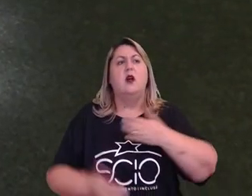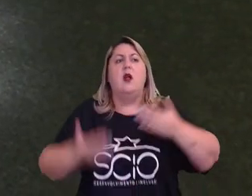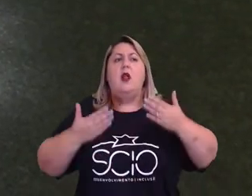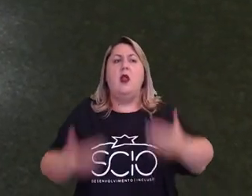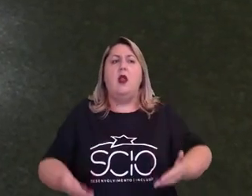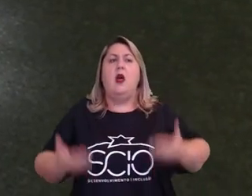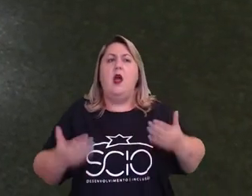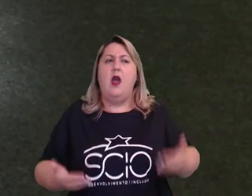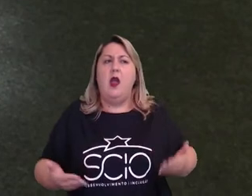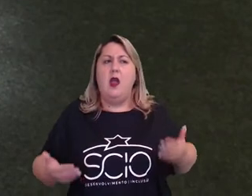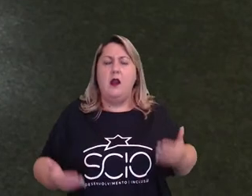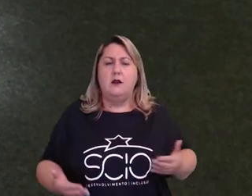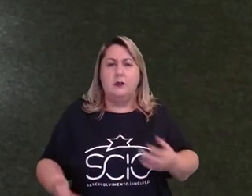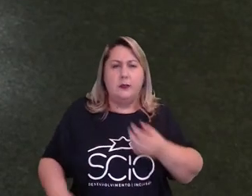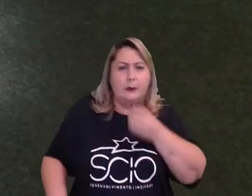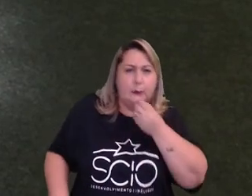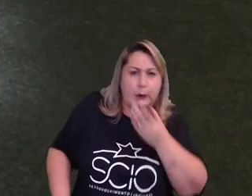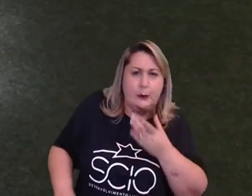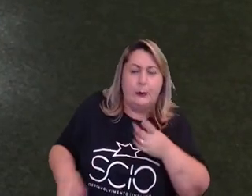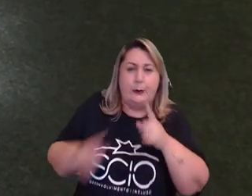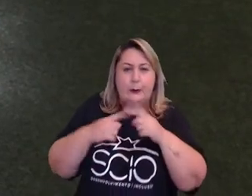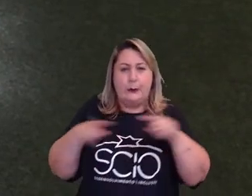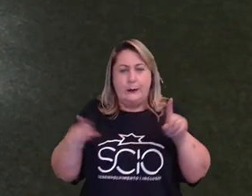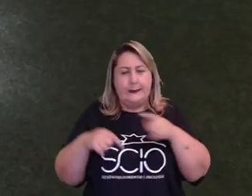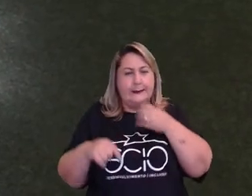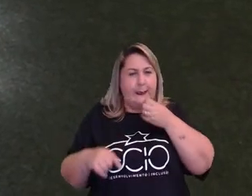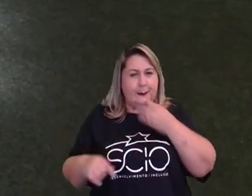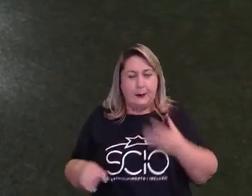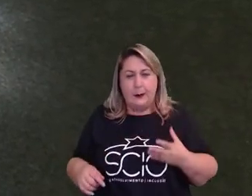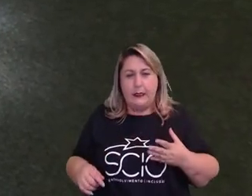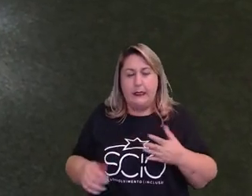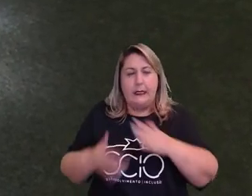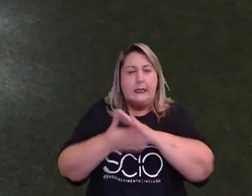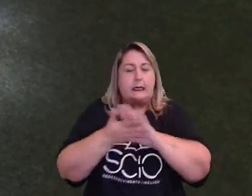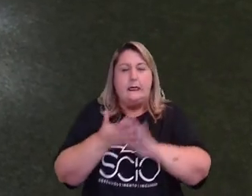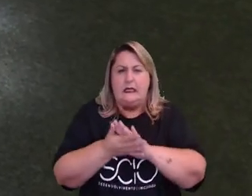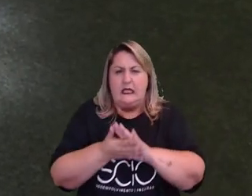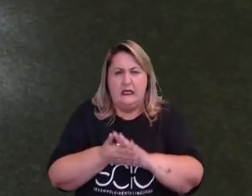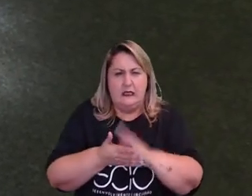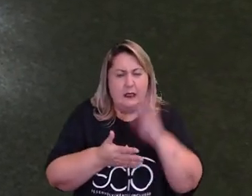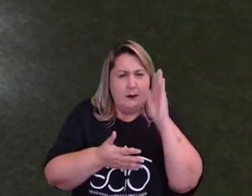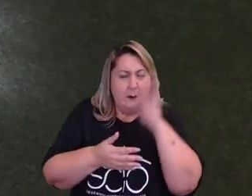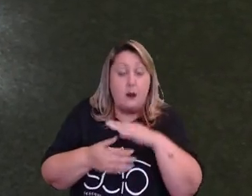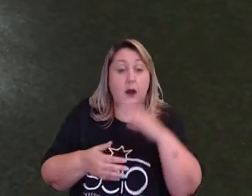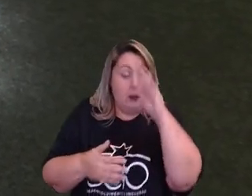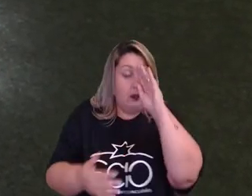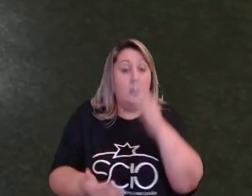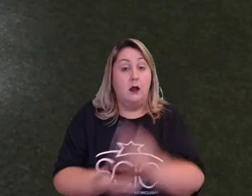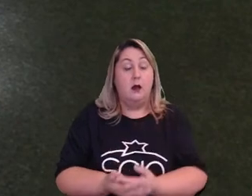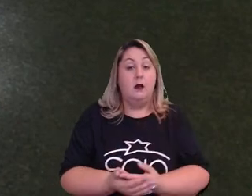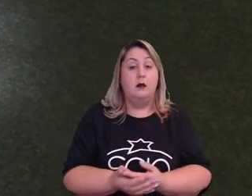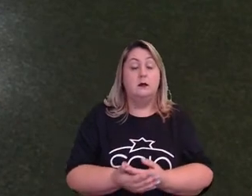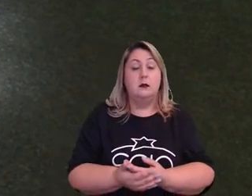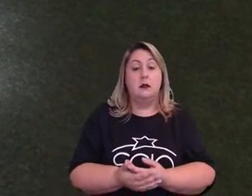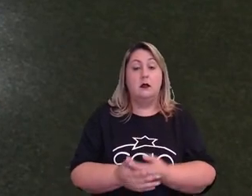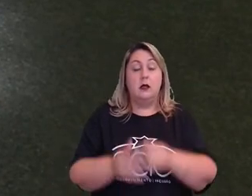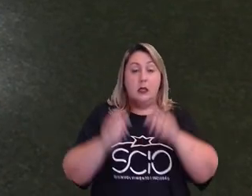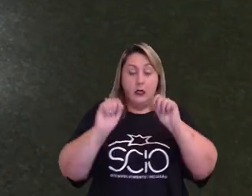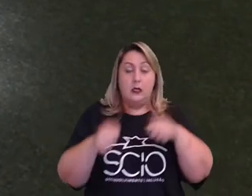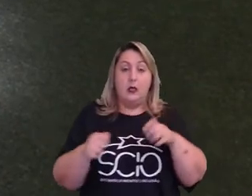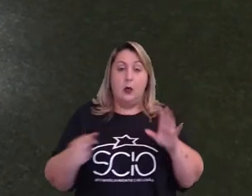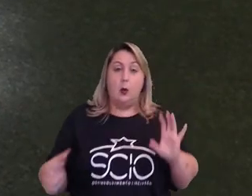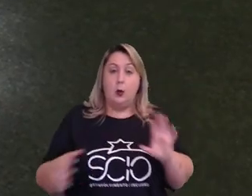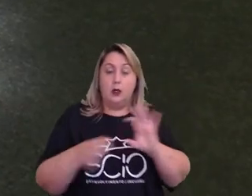leve, agradável, com música boa, sem nada apelativo, porque é o que a gente acredita, que é possível sim reunir